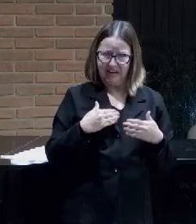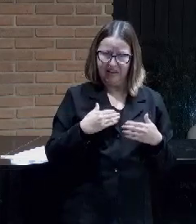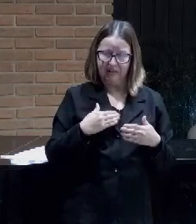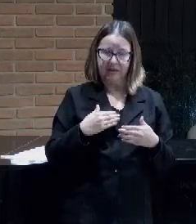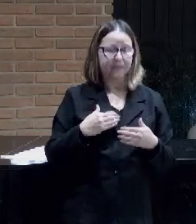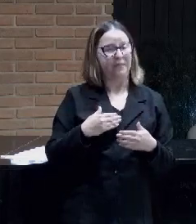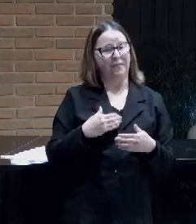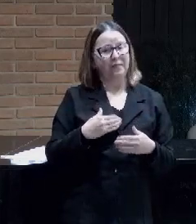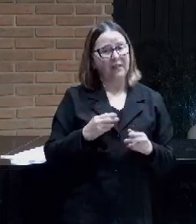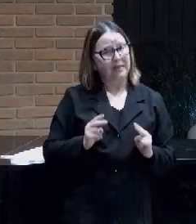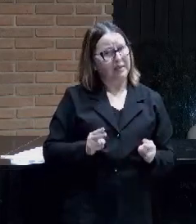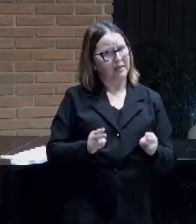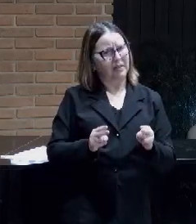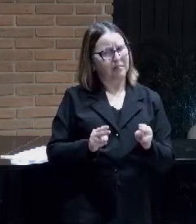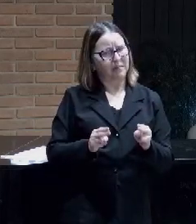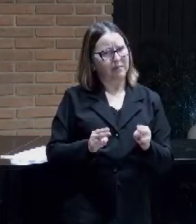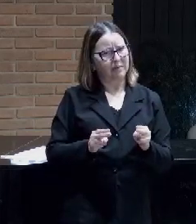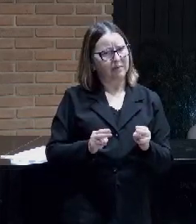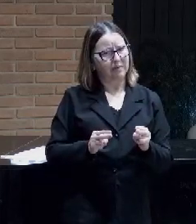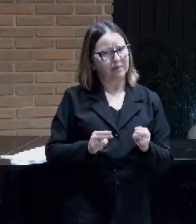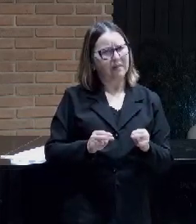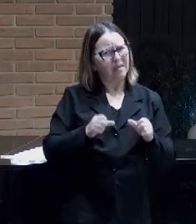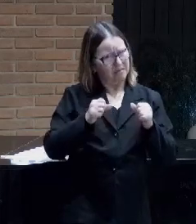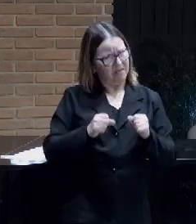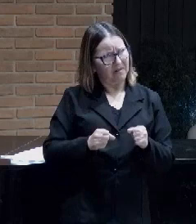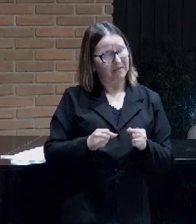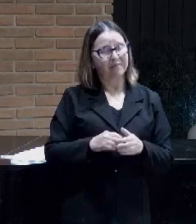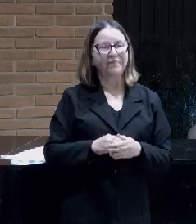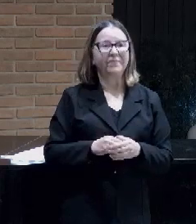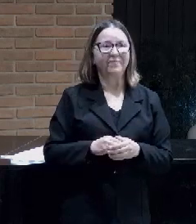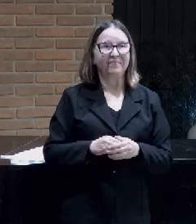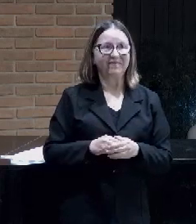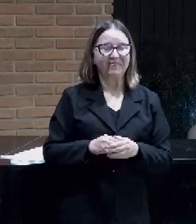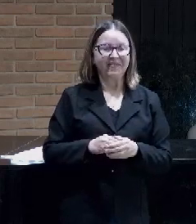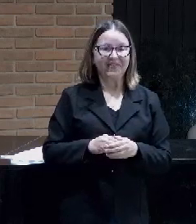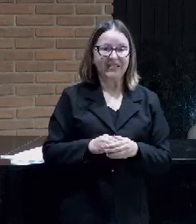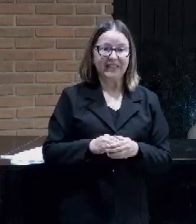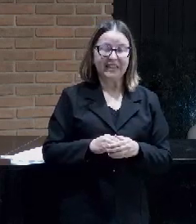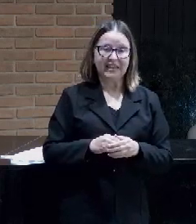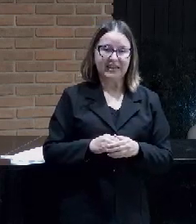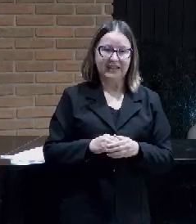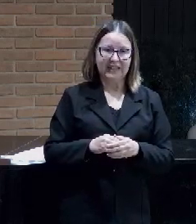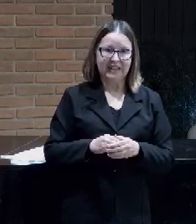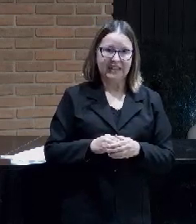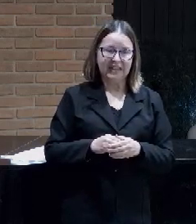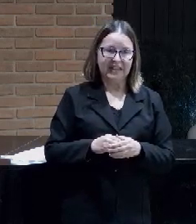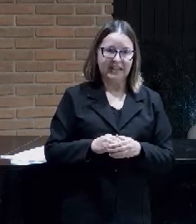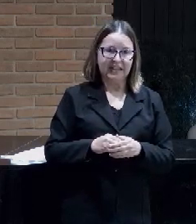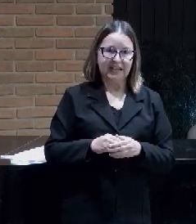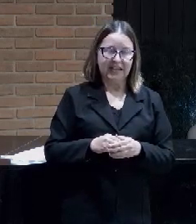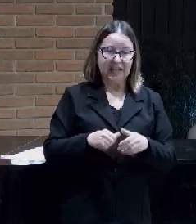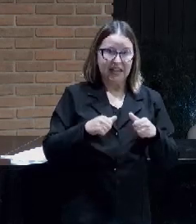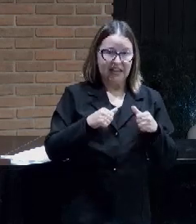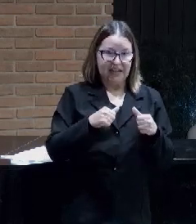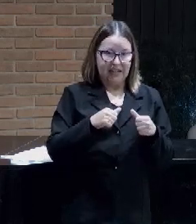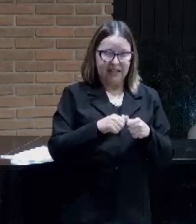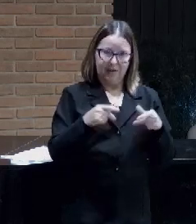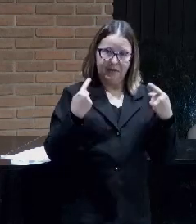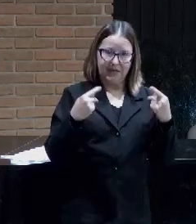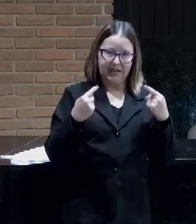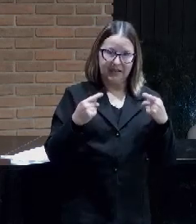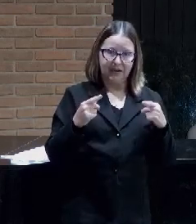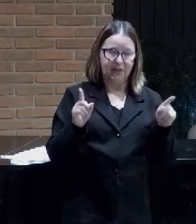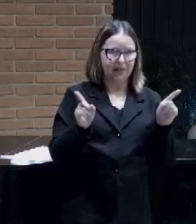possível? Meus irmãos, eu quero falar para vocês que esse sermão não são para pessoas bem resolvidas. Sabe por